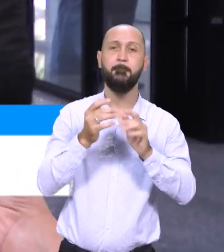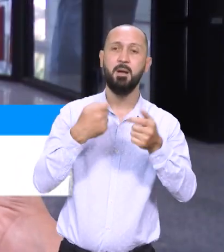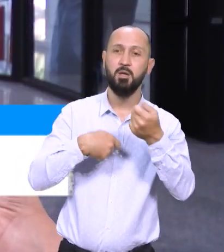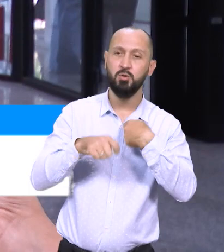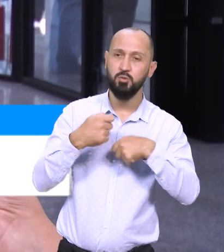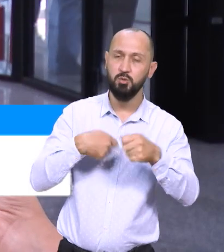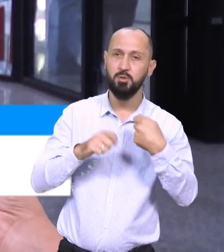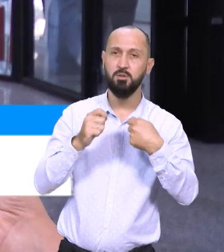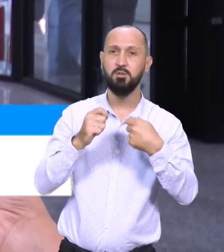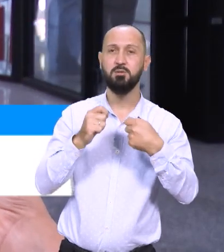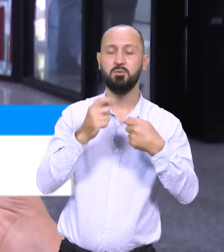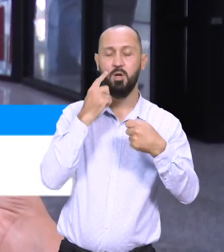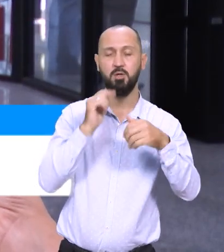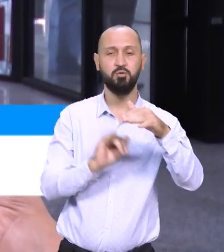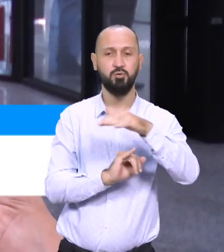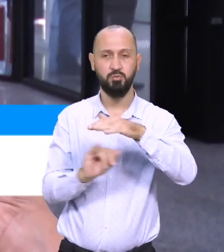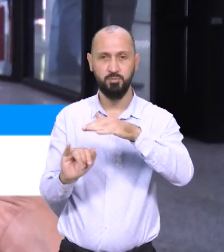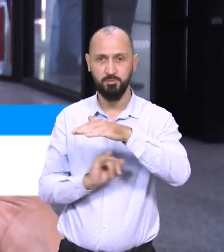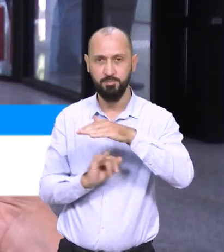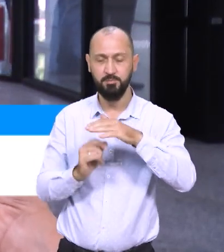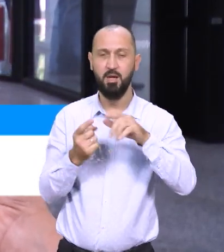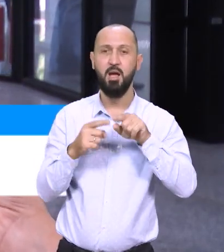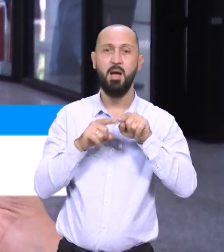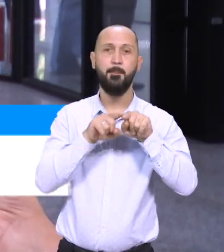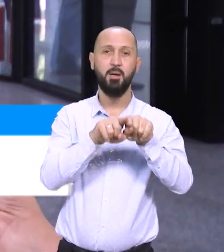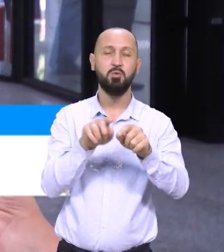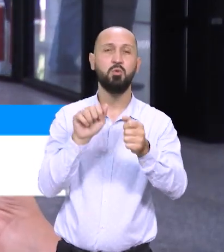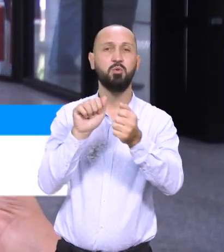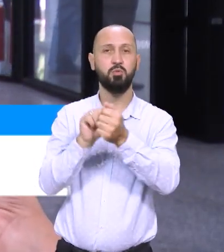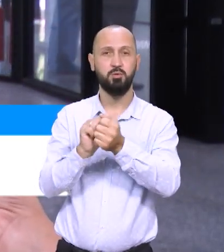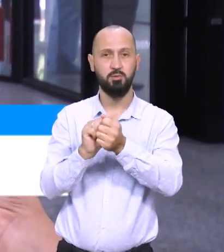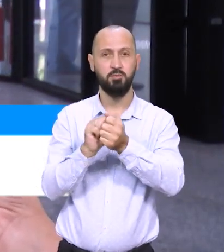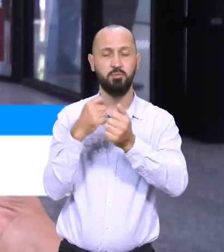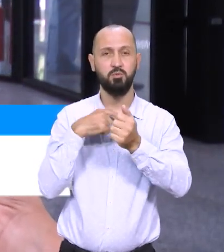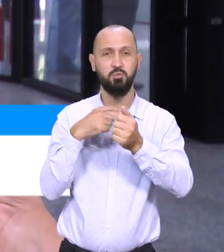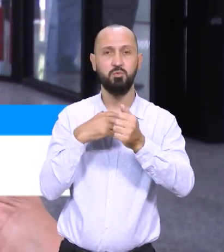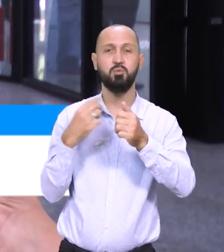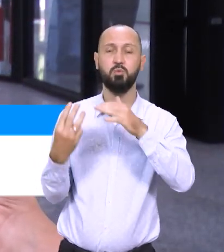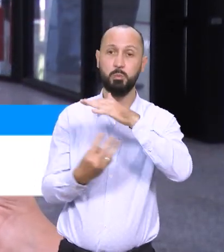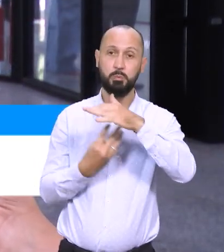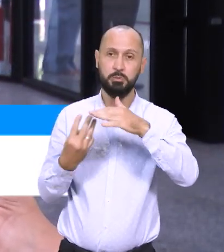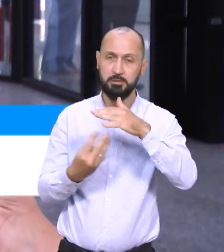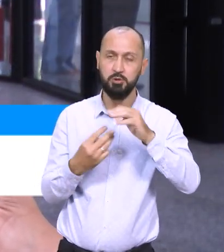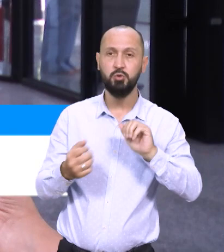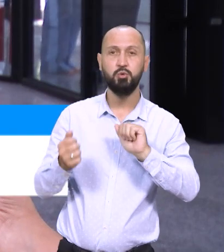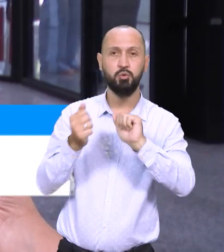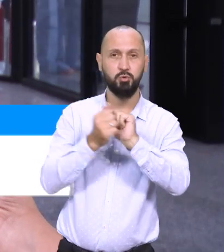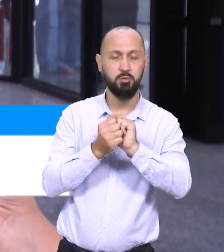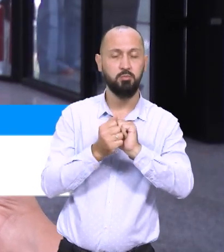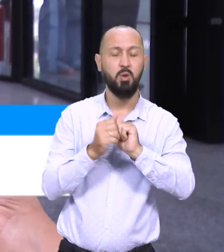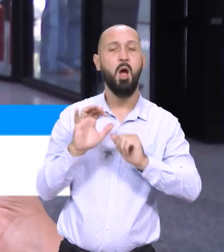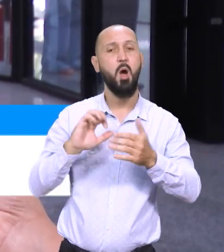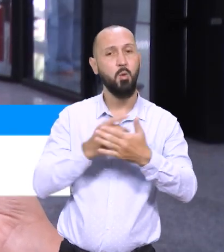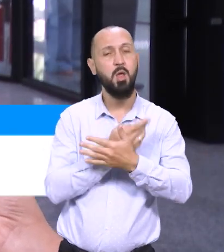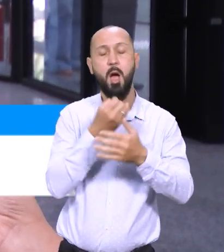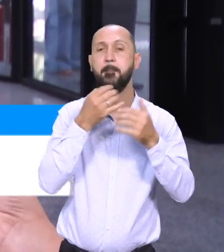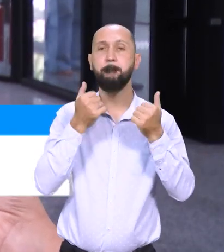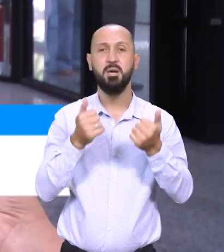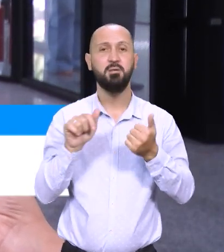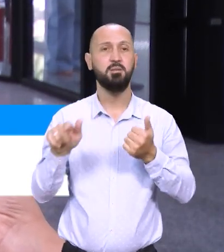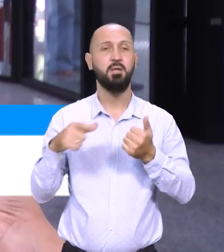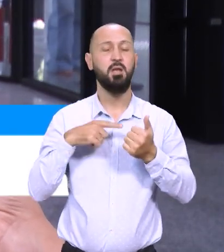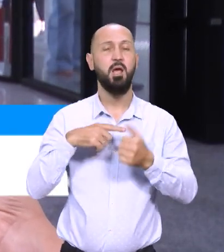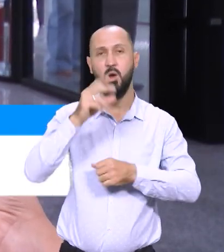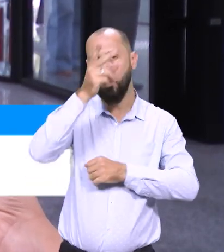para administrar todas as instituições, a parceria com as instituições do terceiro setor funcionam